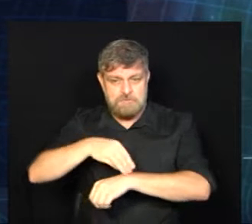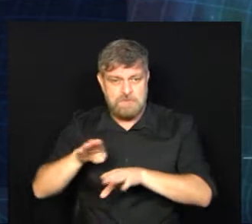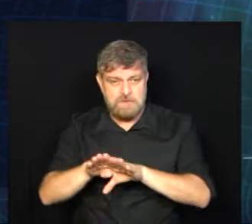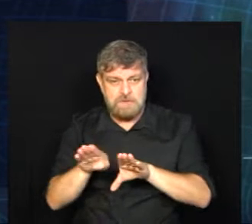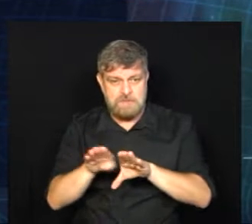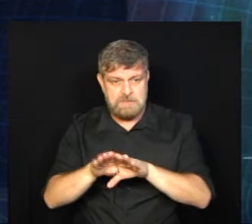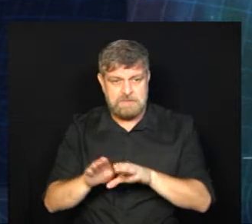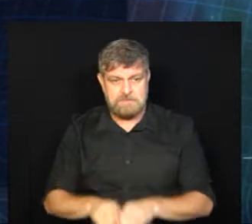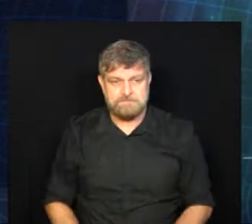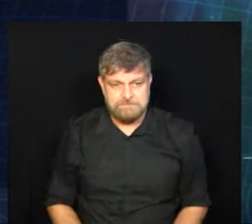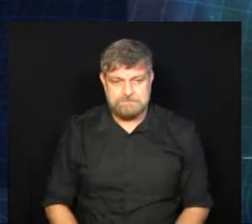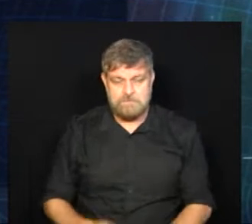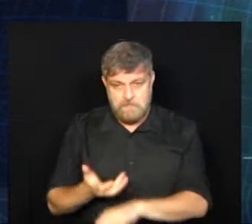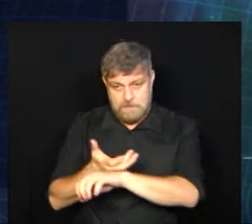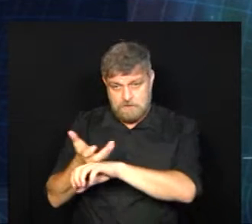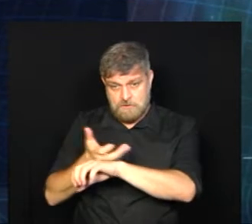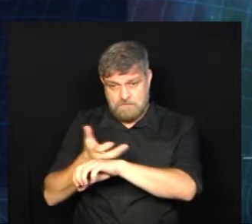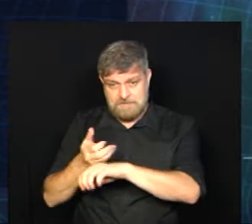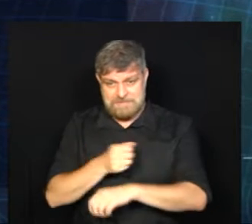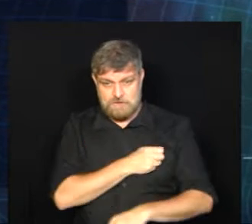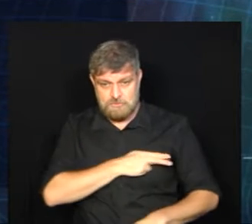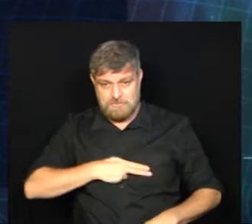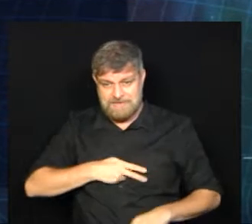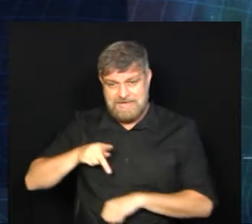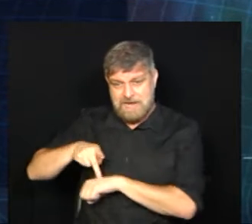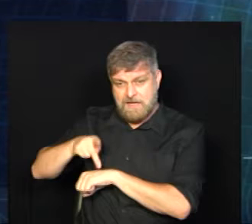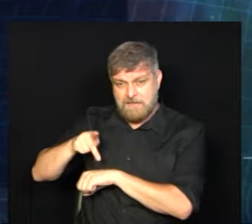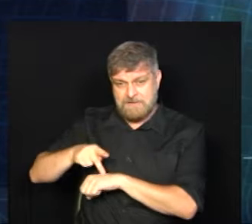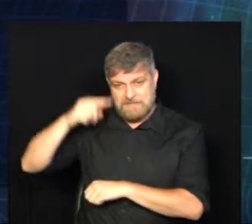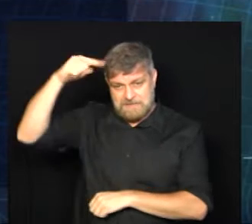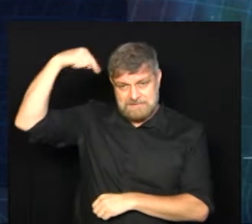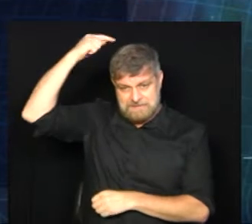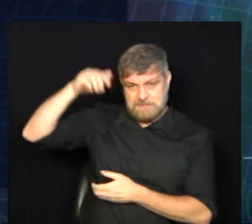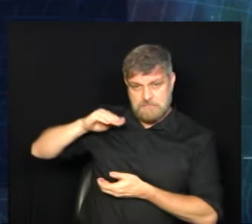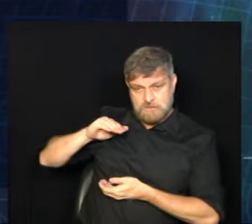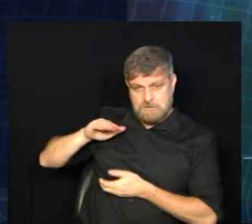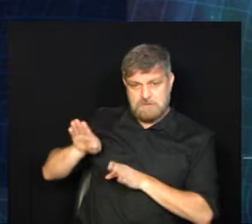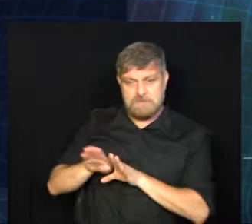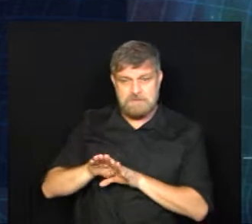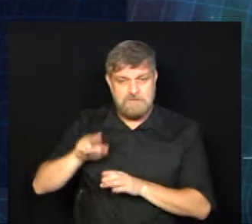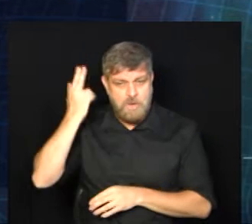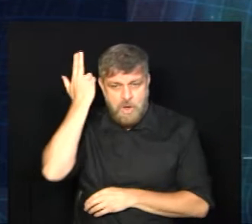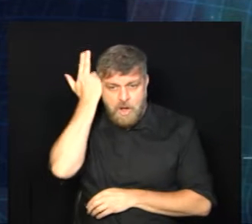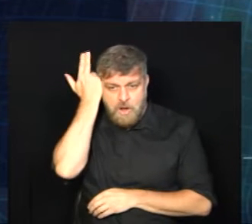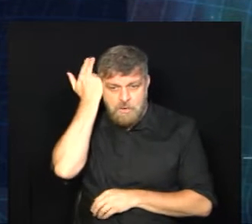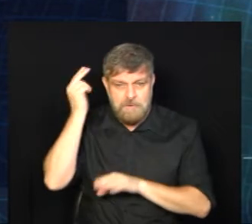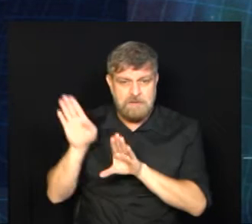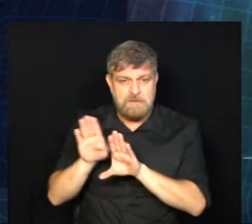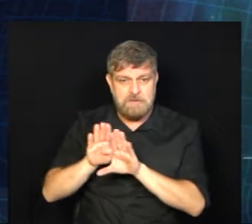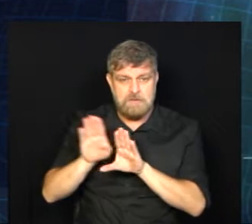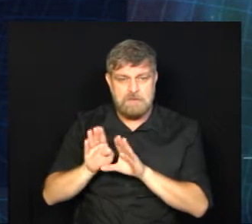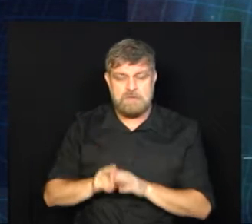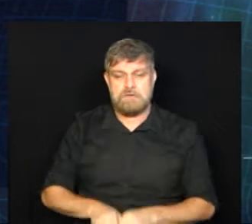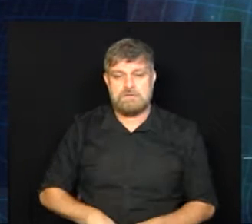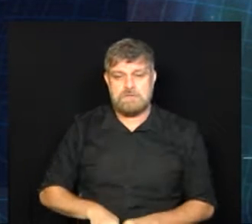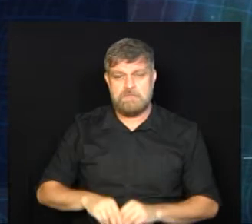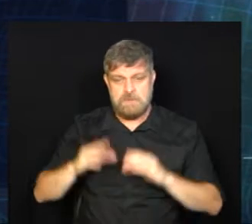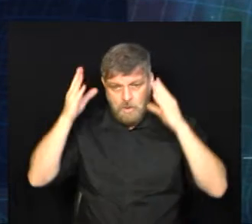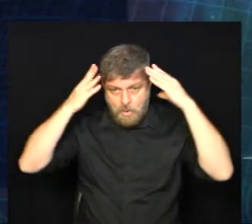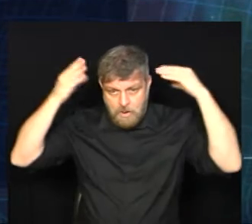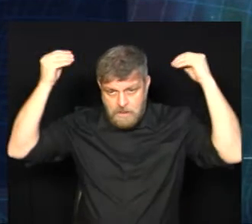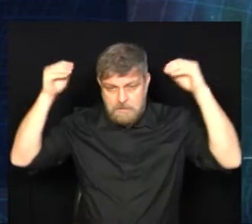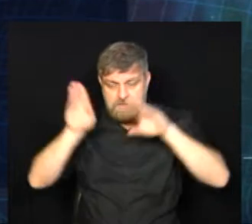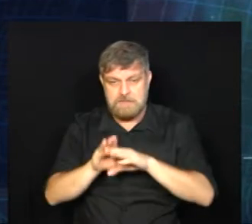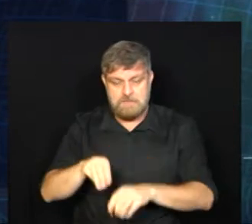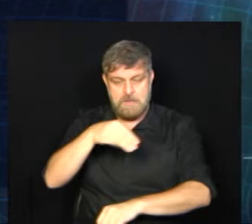Nova Odessa, Arthur Nogueira, Pedreira, Santo Antônio de Posse, Engenheiro Coelho, Olambra e Morungaba, sendo